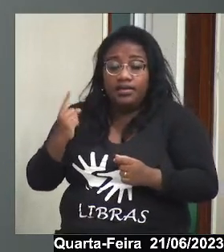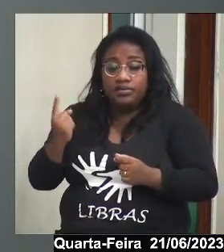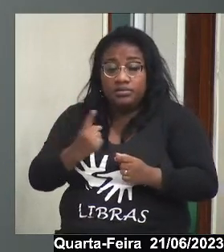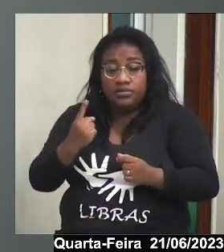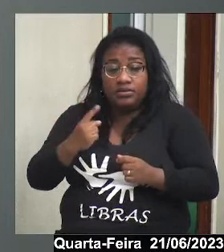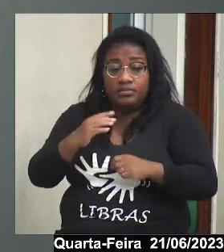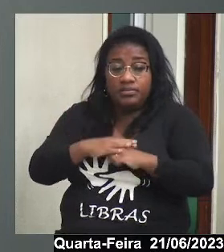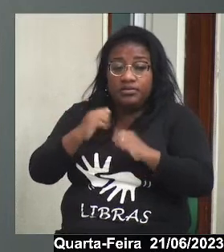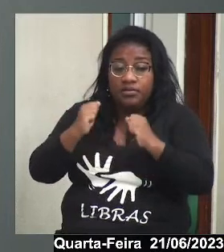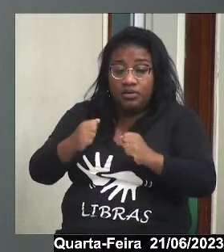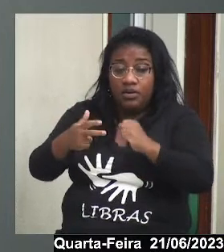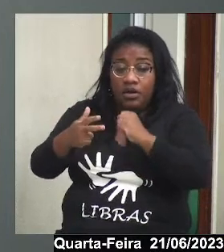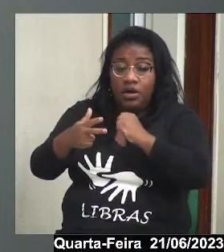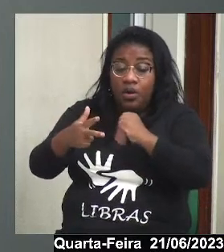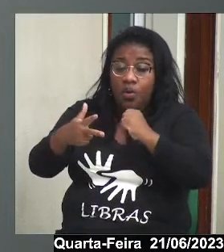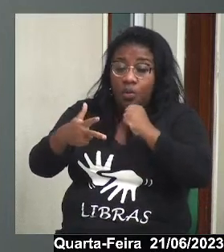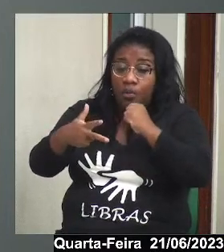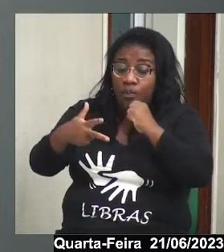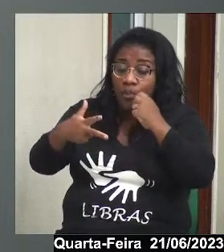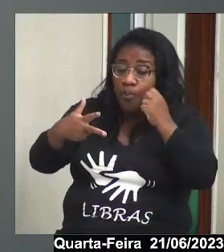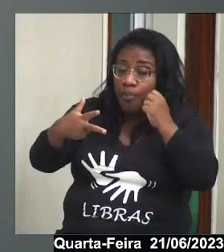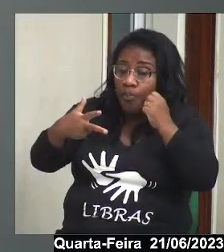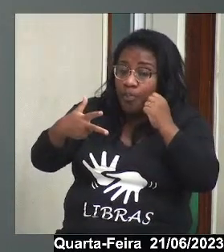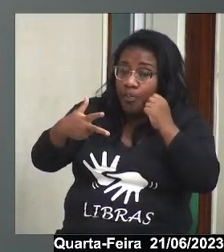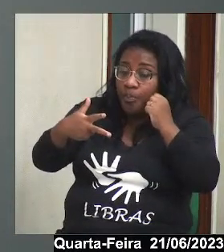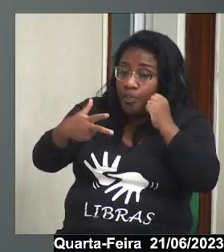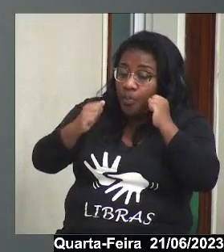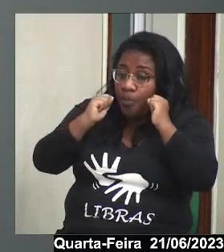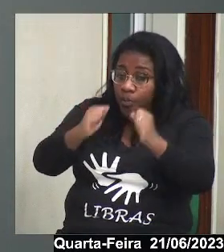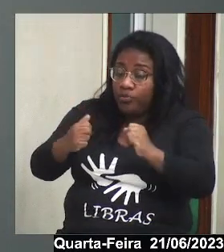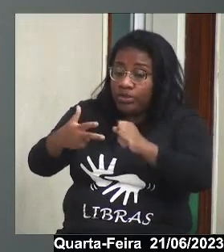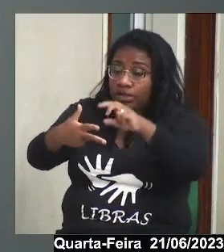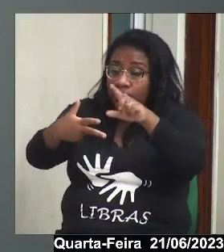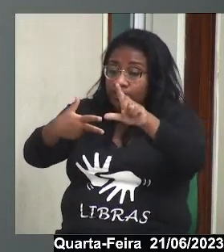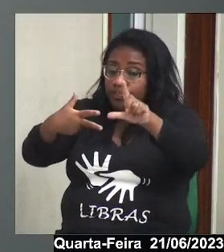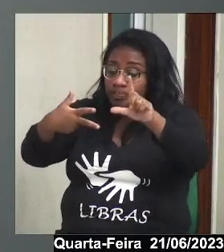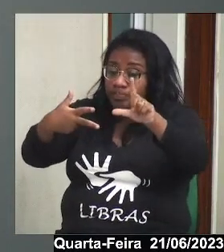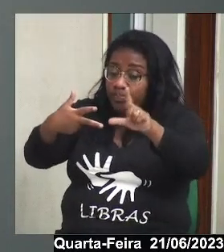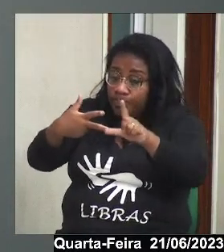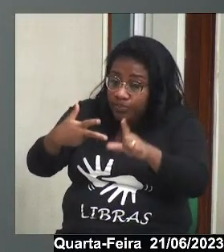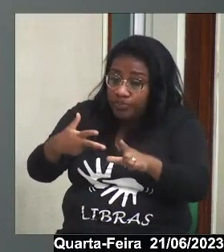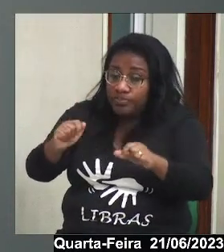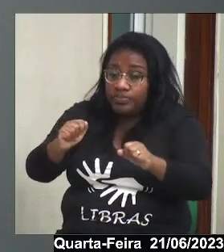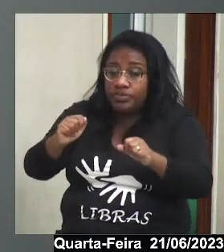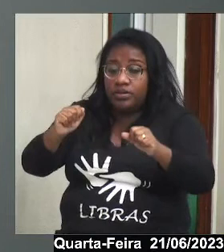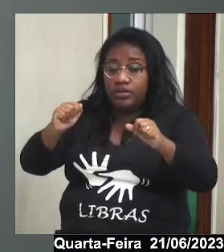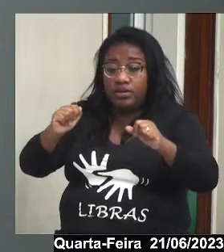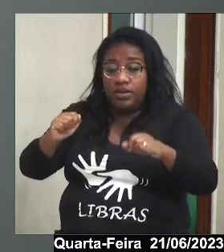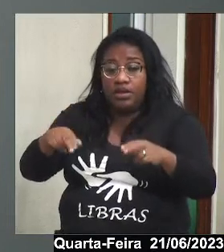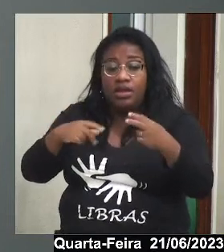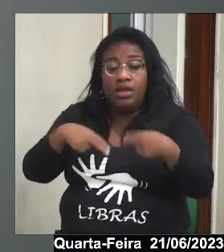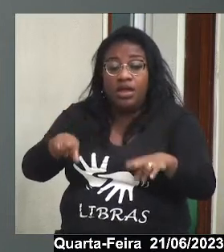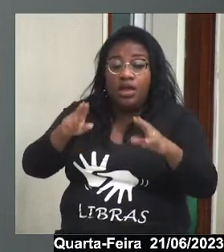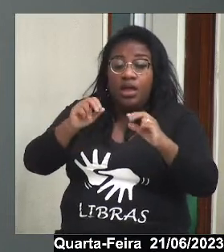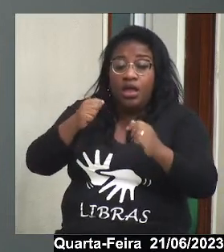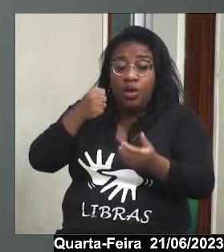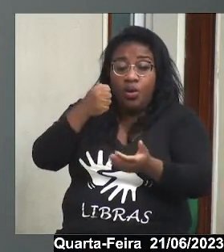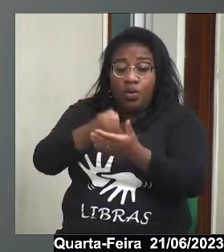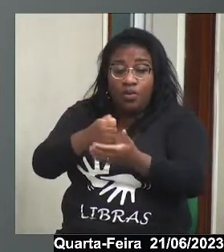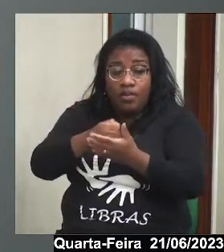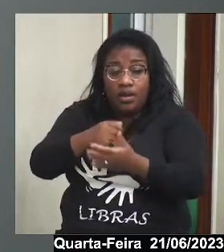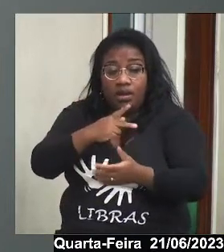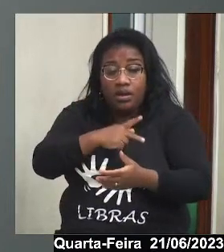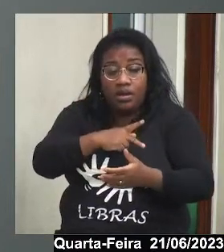público, mas eu reforço, a questão do policiamento ostensivo é obrigação da Polícia Militar.